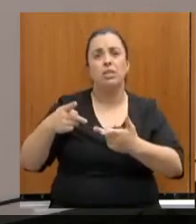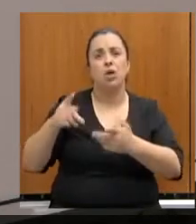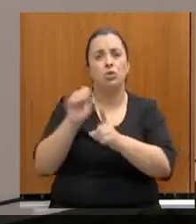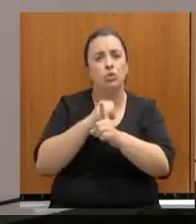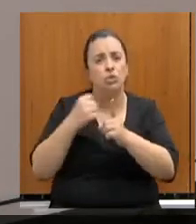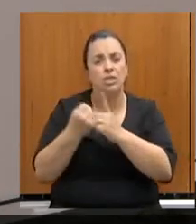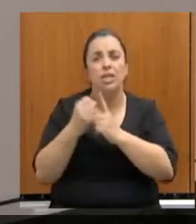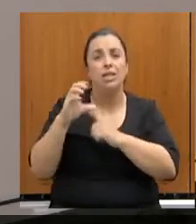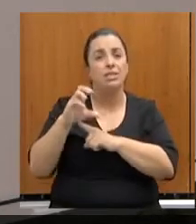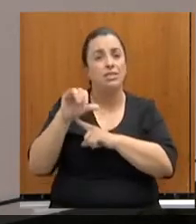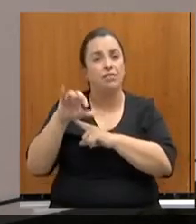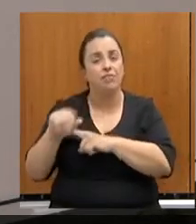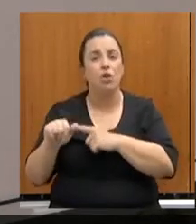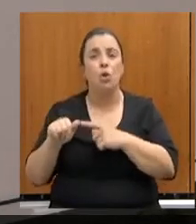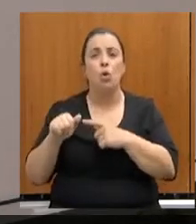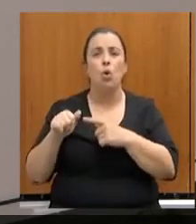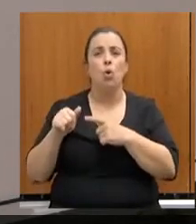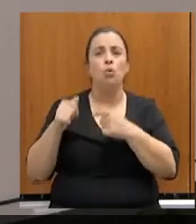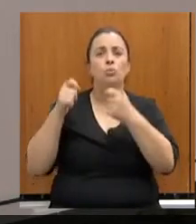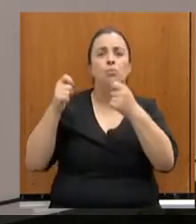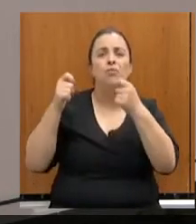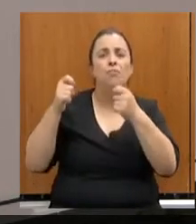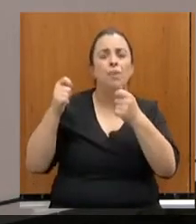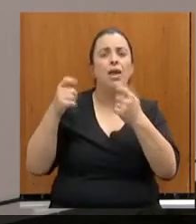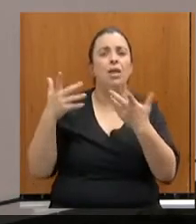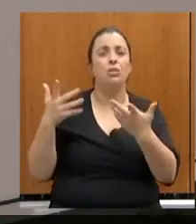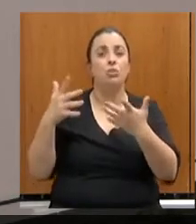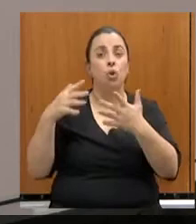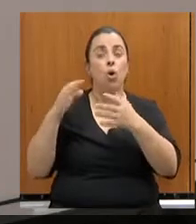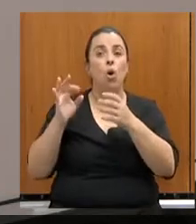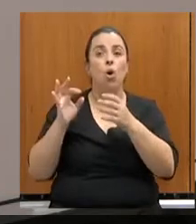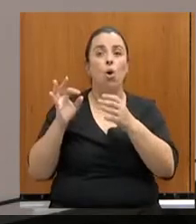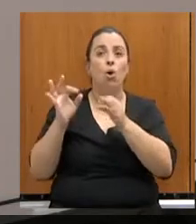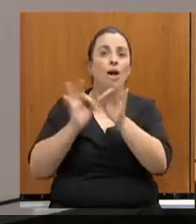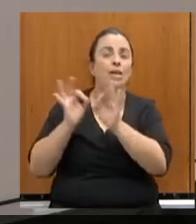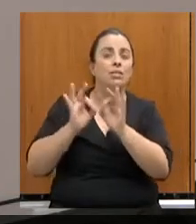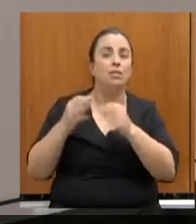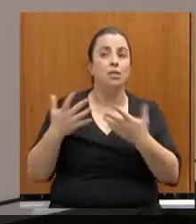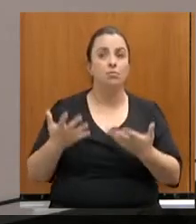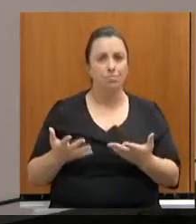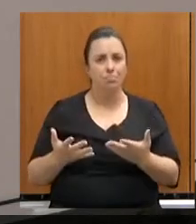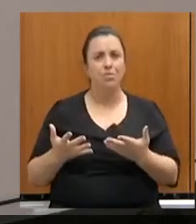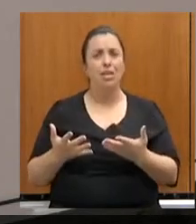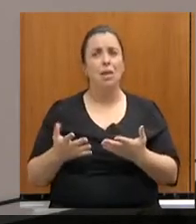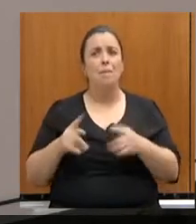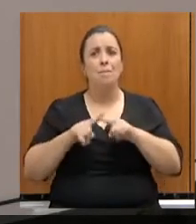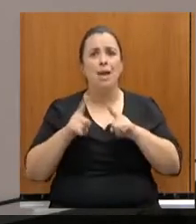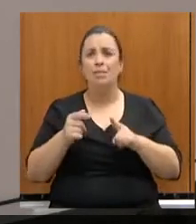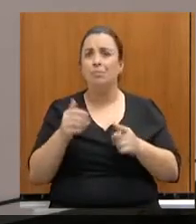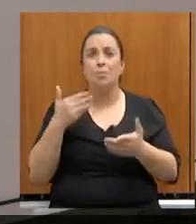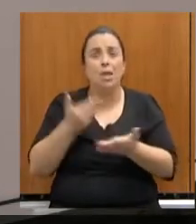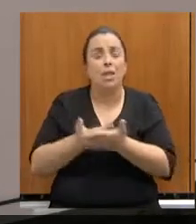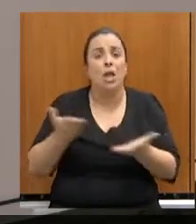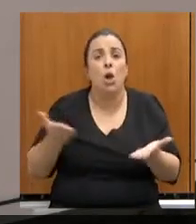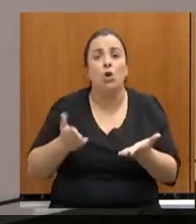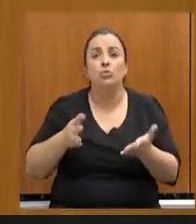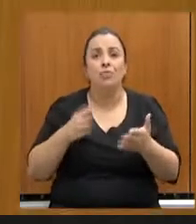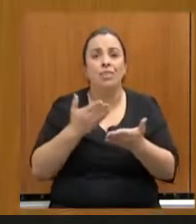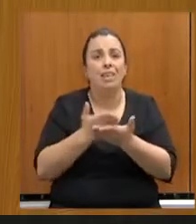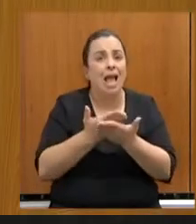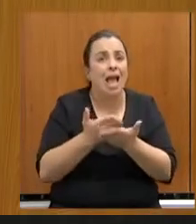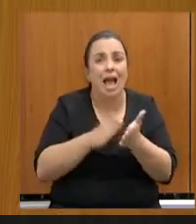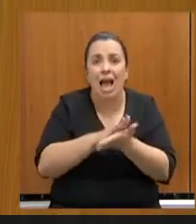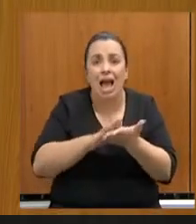organizados é e nem um estudo apresentado até agora inclusive aqueles que estão disponibilizados para a sociedade